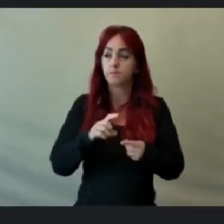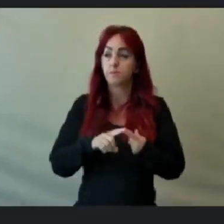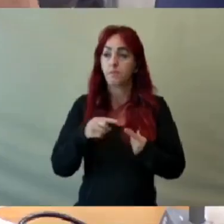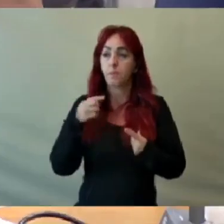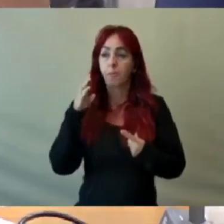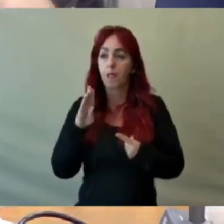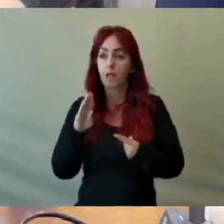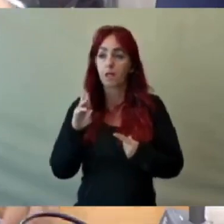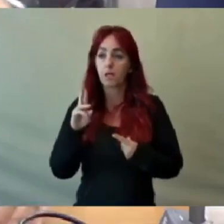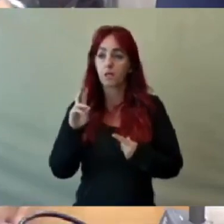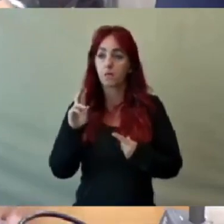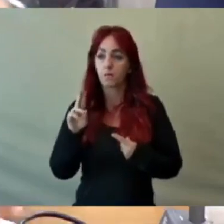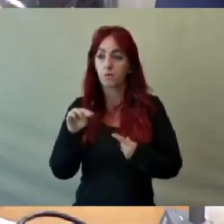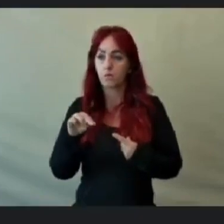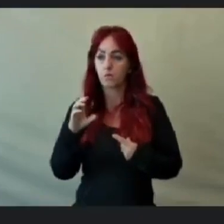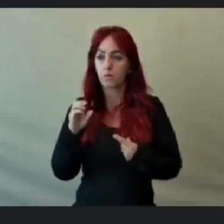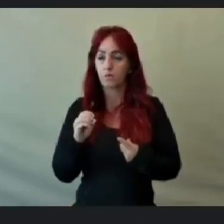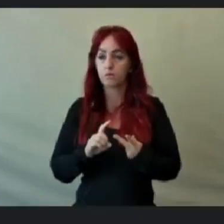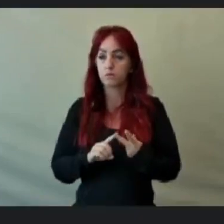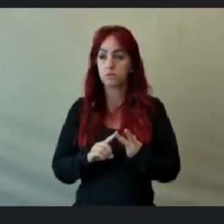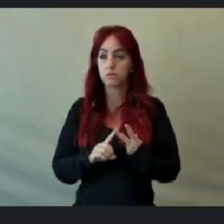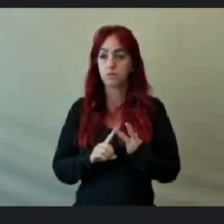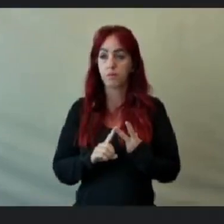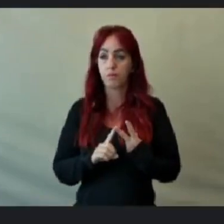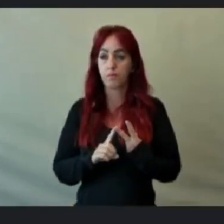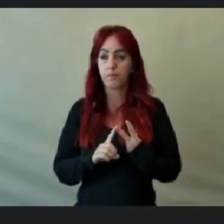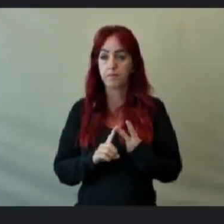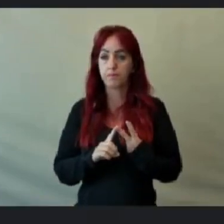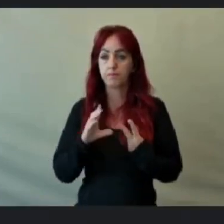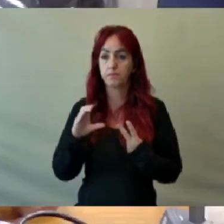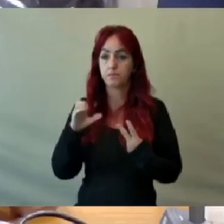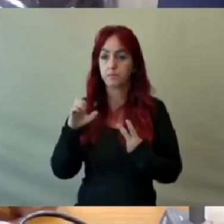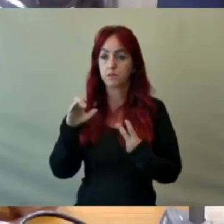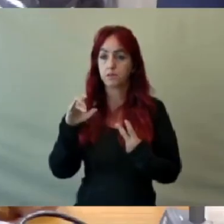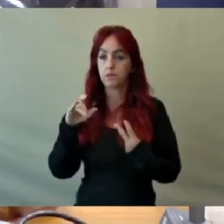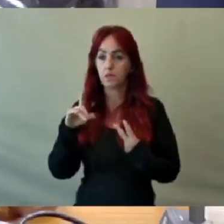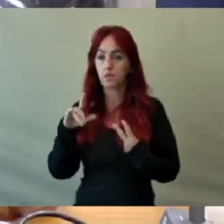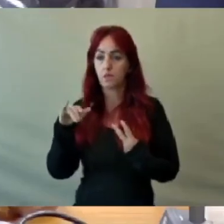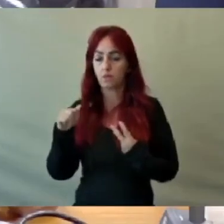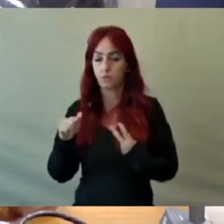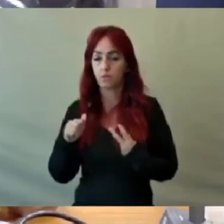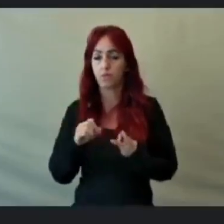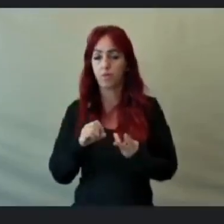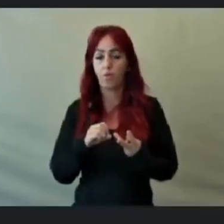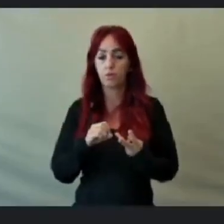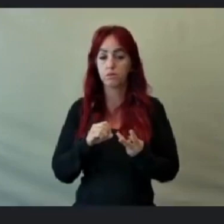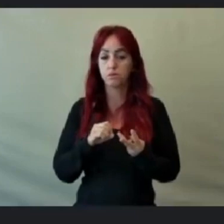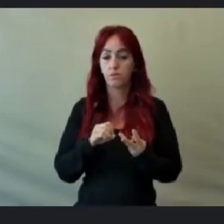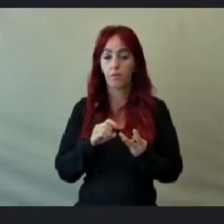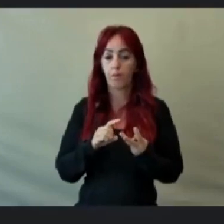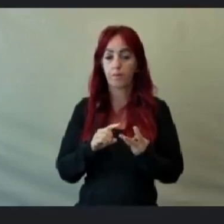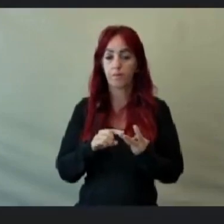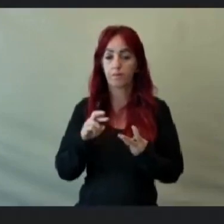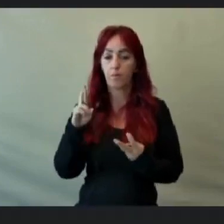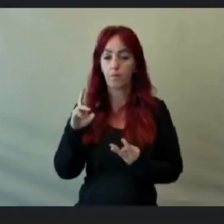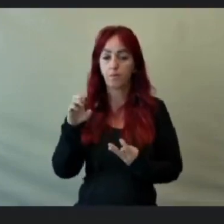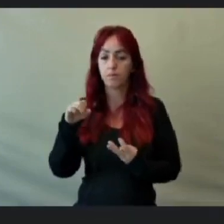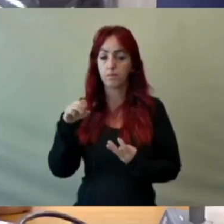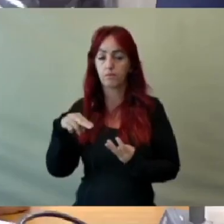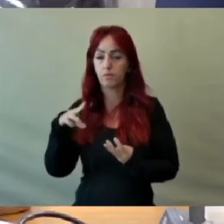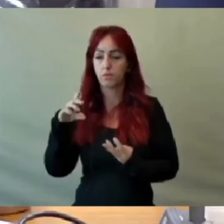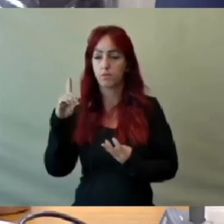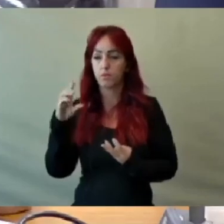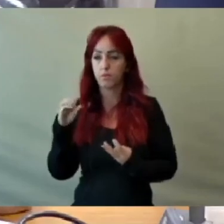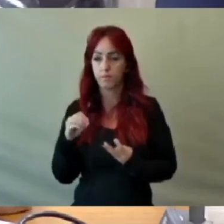Com requerimento. Como vota, vereador doutor Célio Frois? Com requerimento, presidente. Como vota, vereador Reinaldo Gomes? Com requerimento.